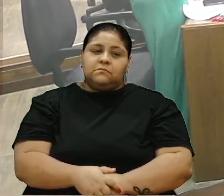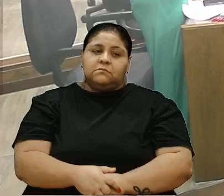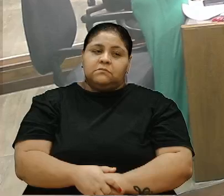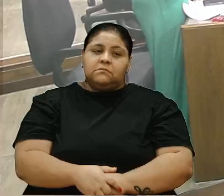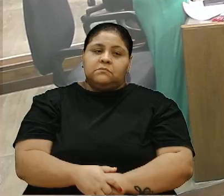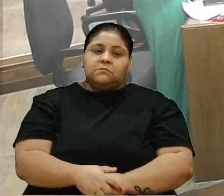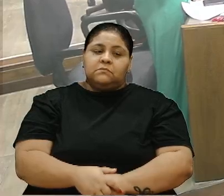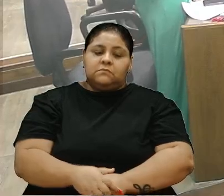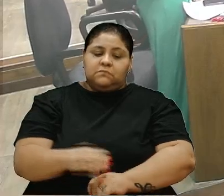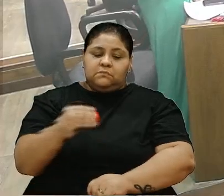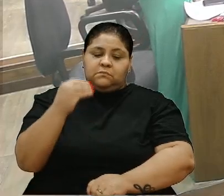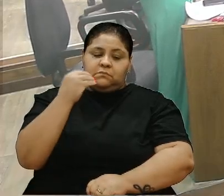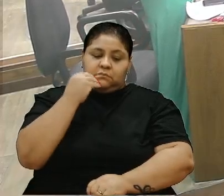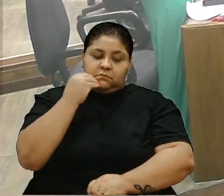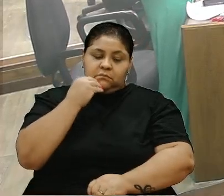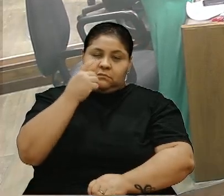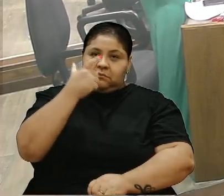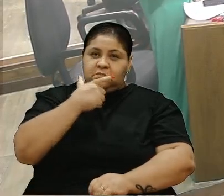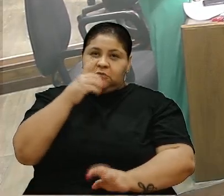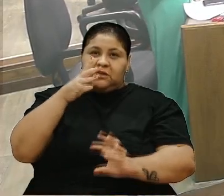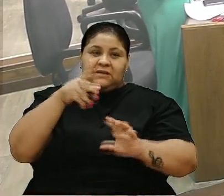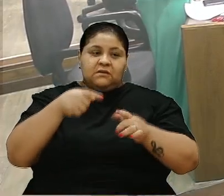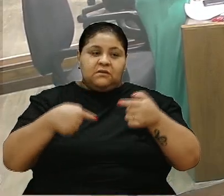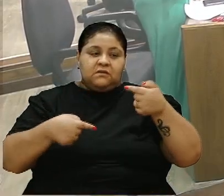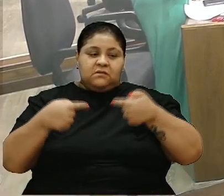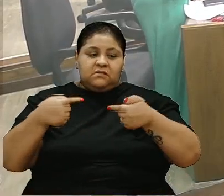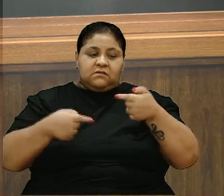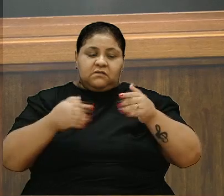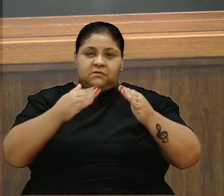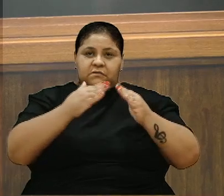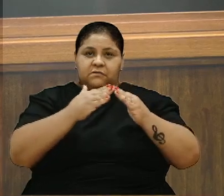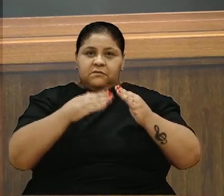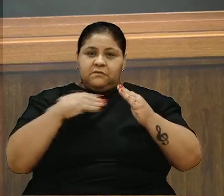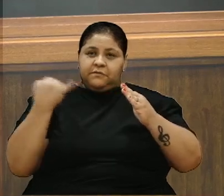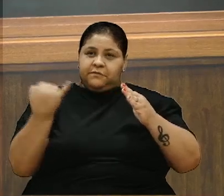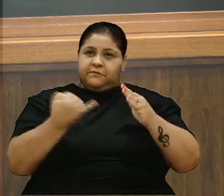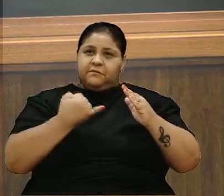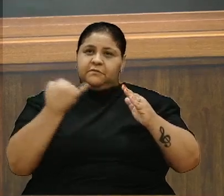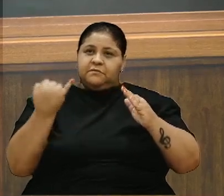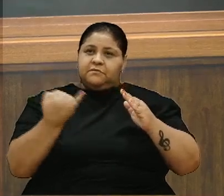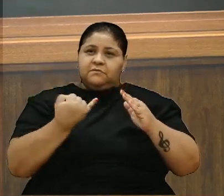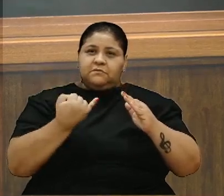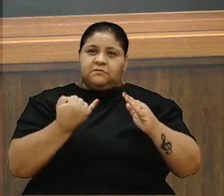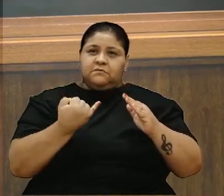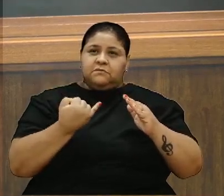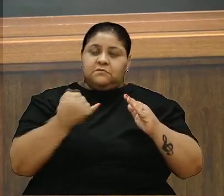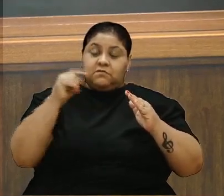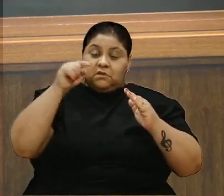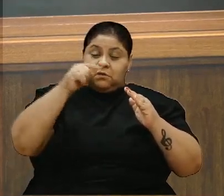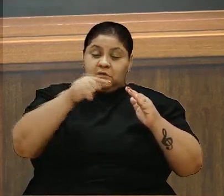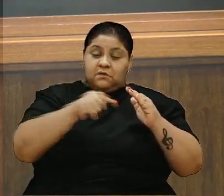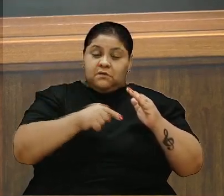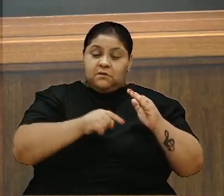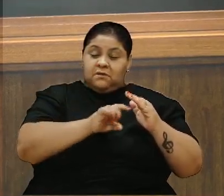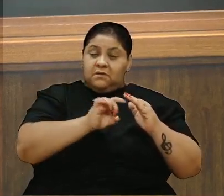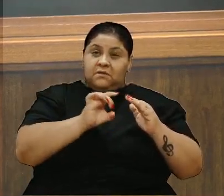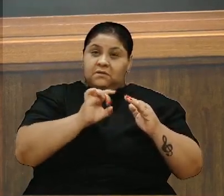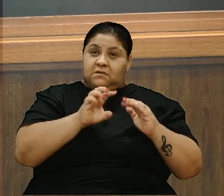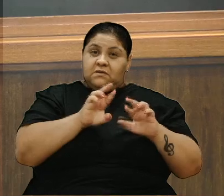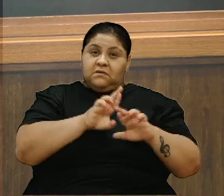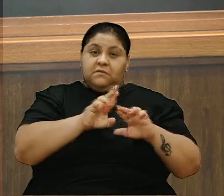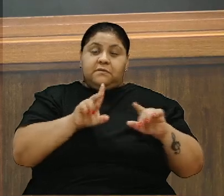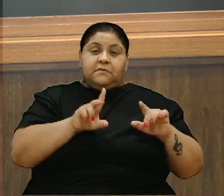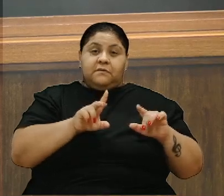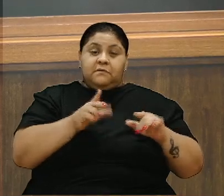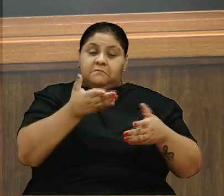Com certeza, né? Eu acho que todo debate nessa casa é importante para a gente aprofundar não só as diferenças